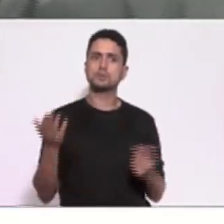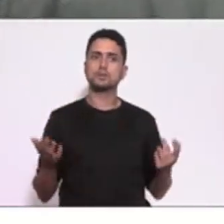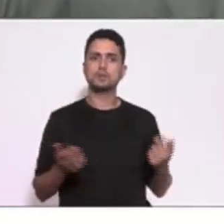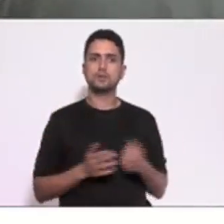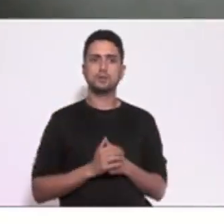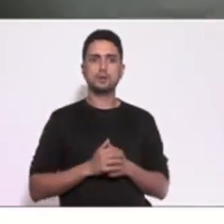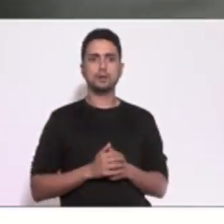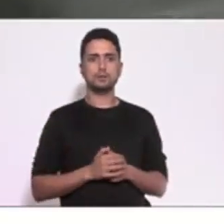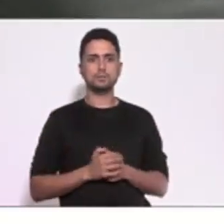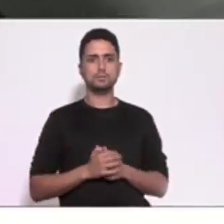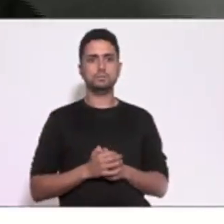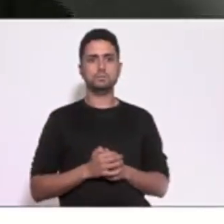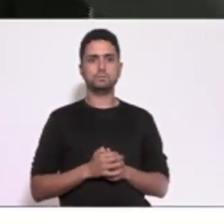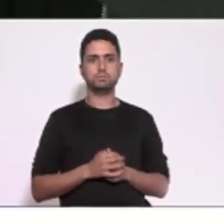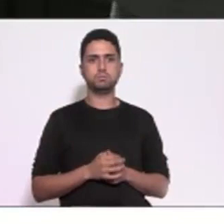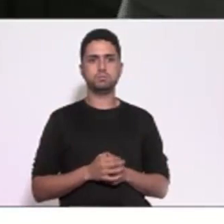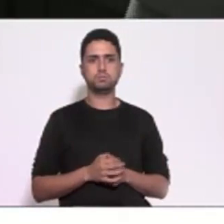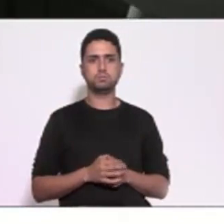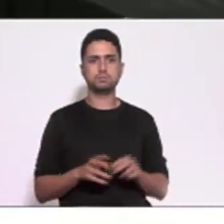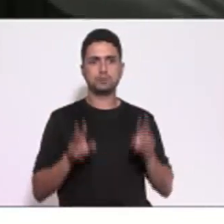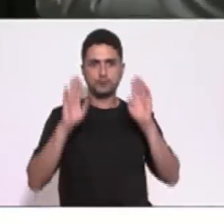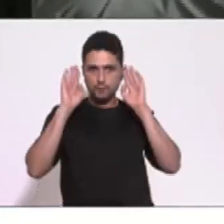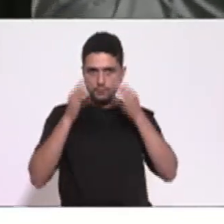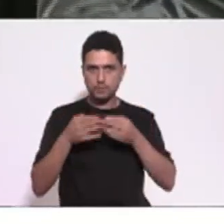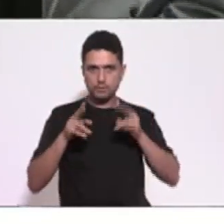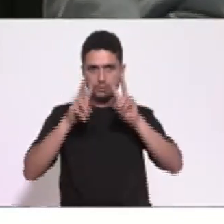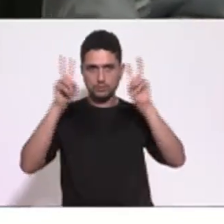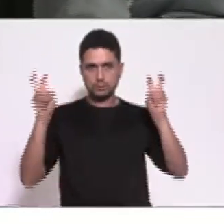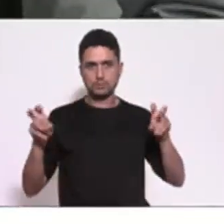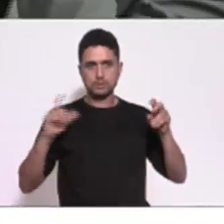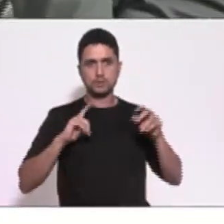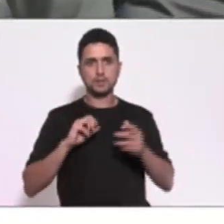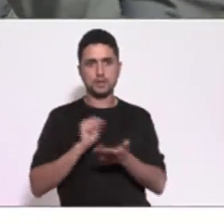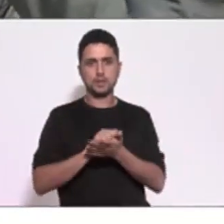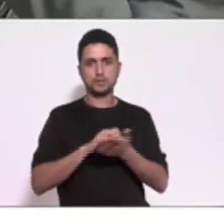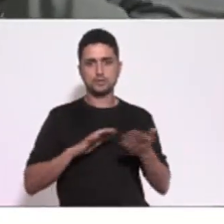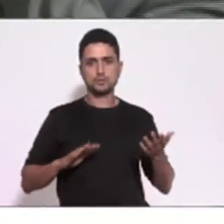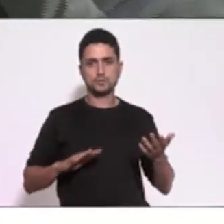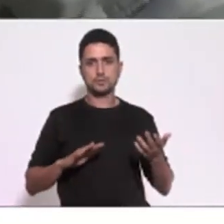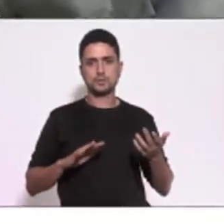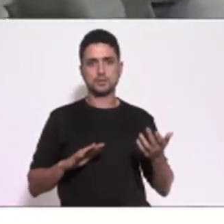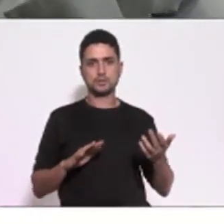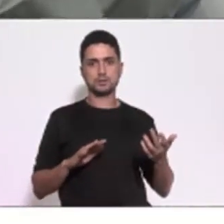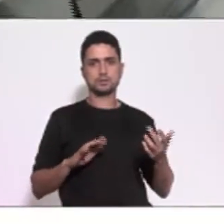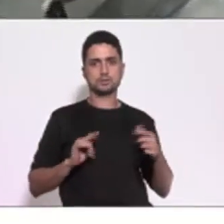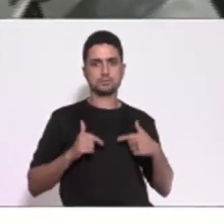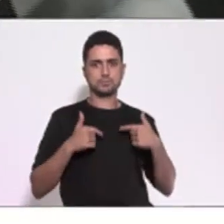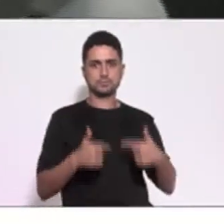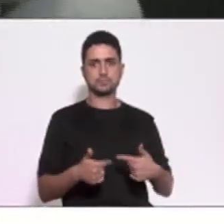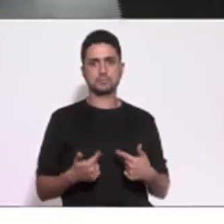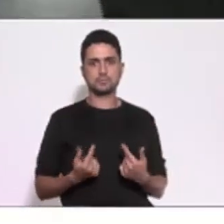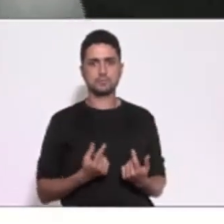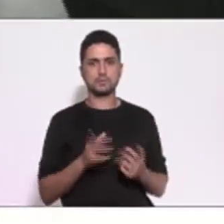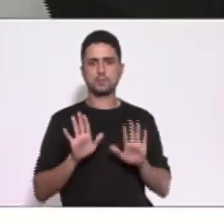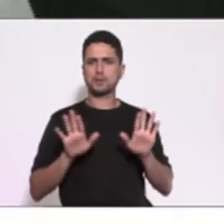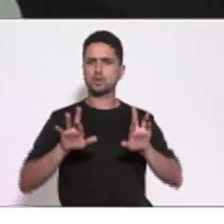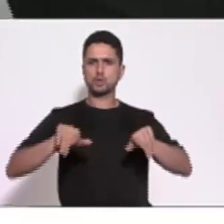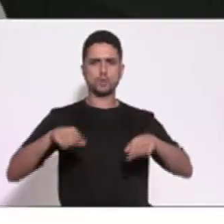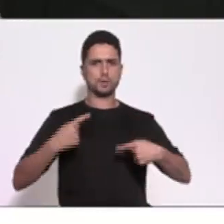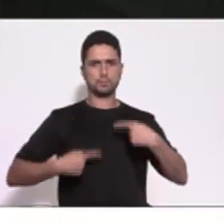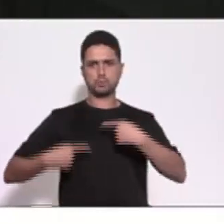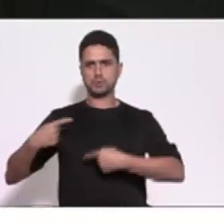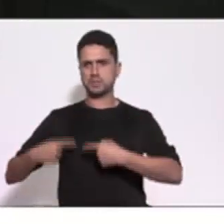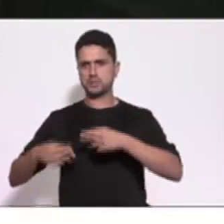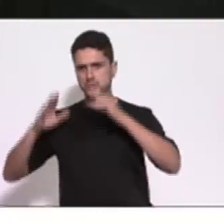voltado especificamente para a atividade econômica, que se faça. Mas não é ato político de forma alguma.